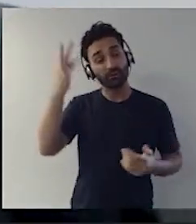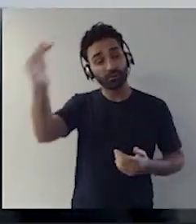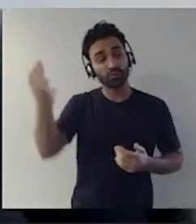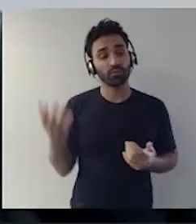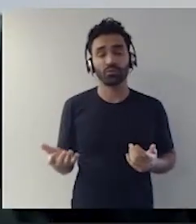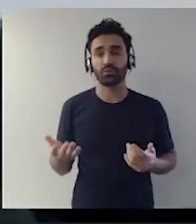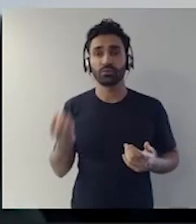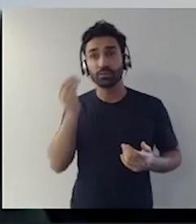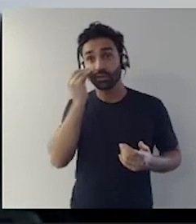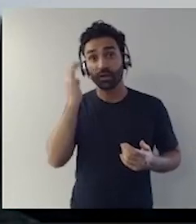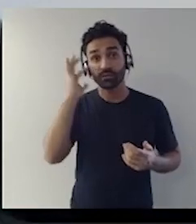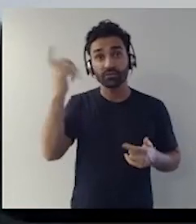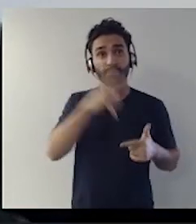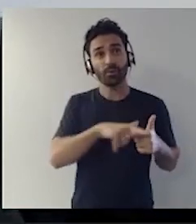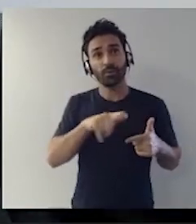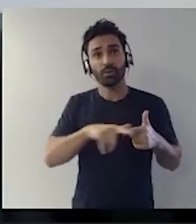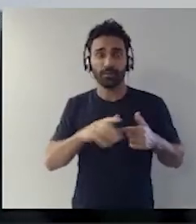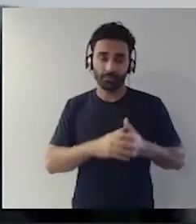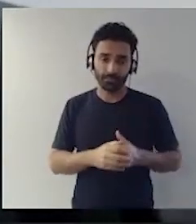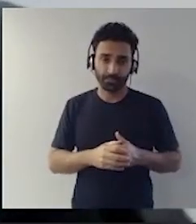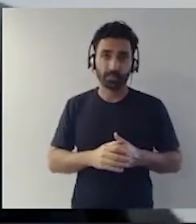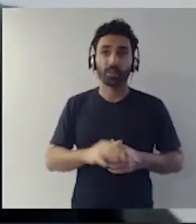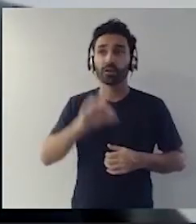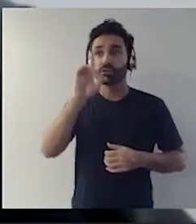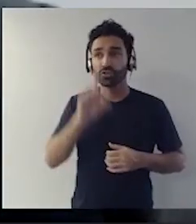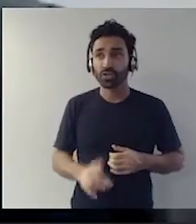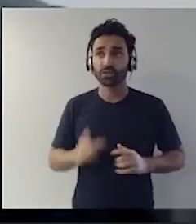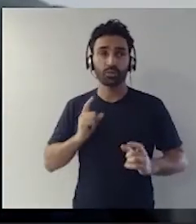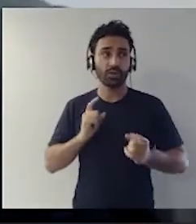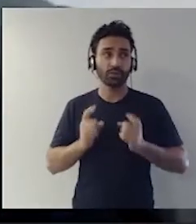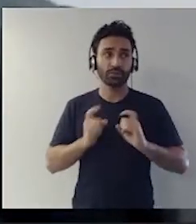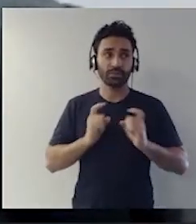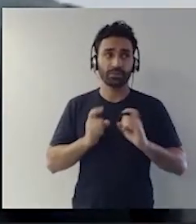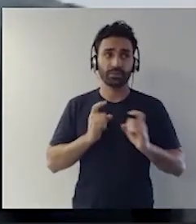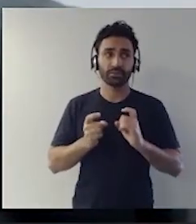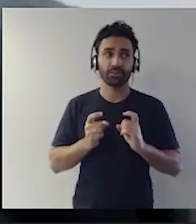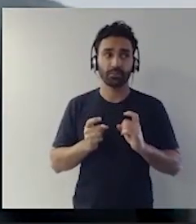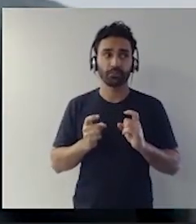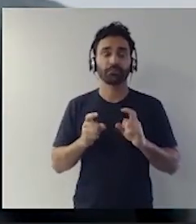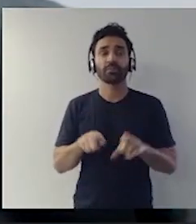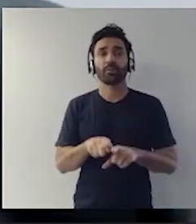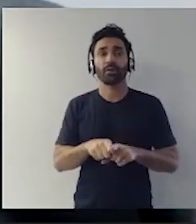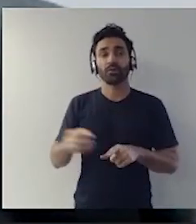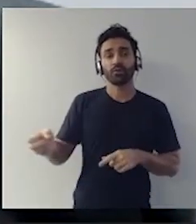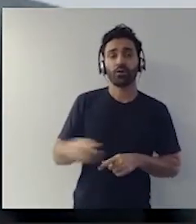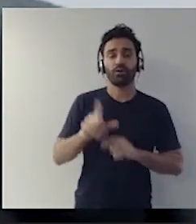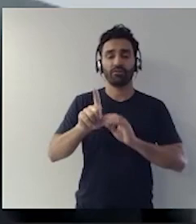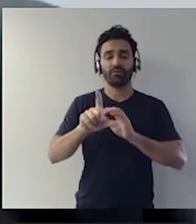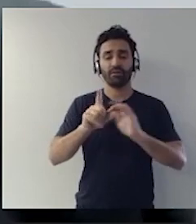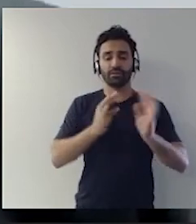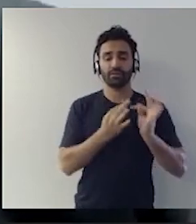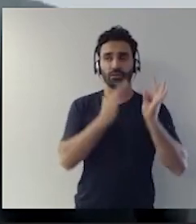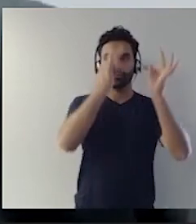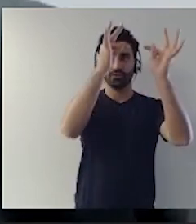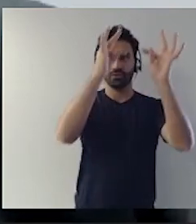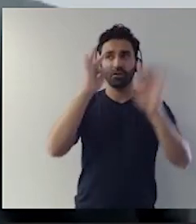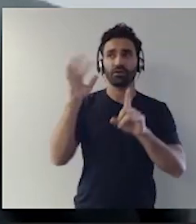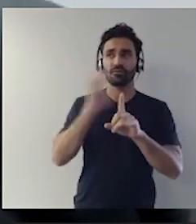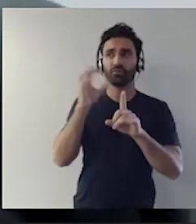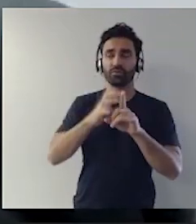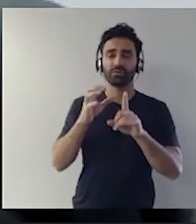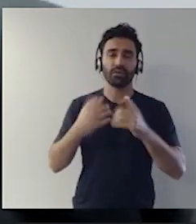solucionar problemas. O direito administrativo e as novas tecnologias para impactar nos serviços